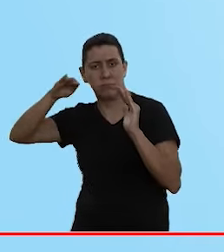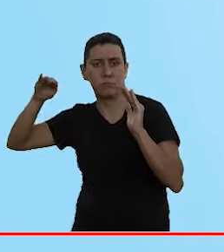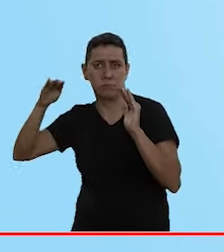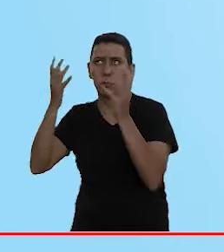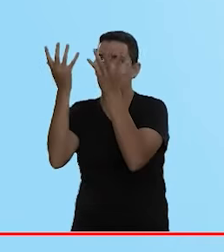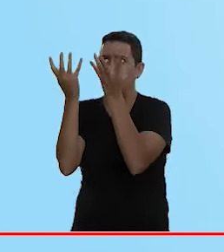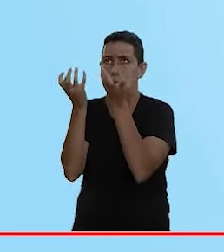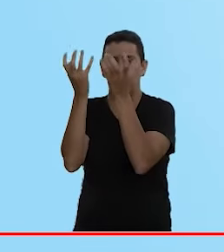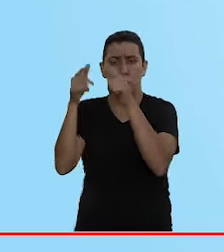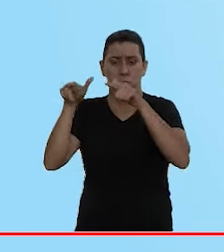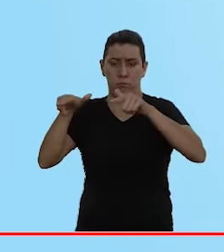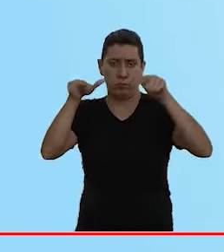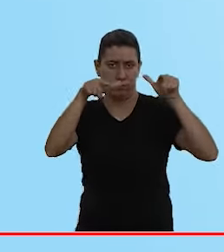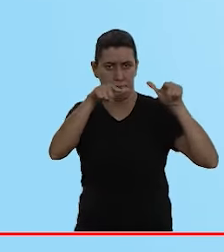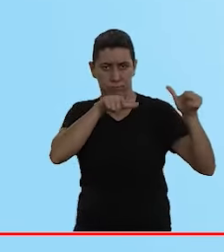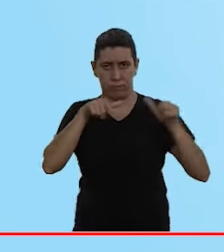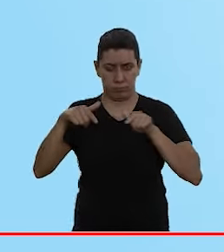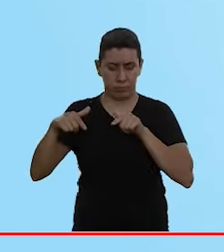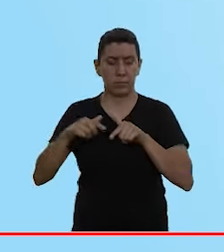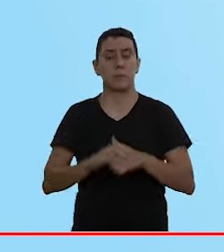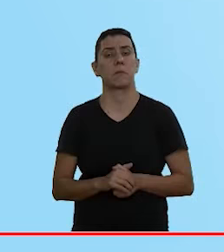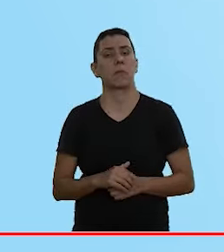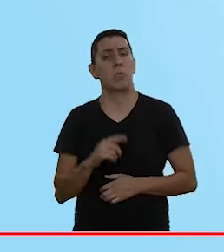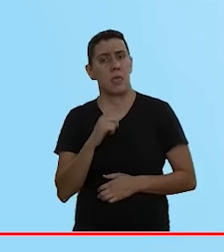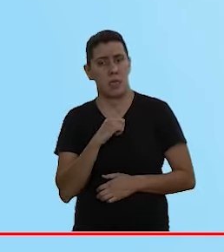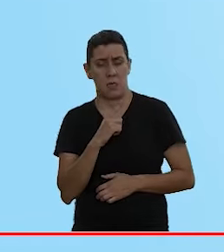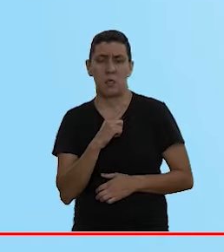Existem alguns projetos aí